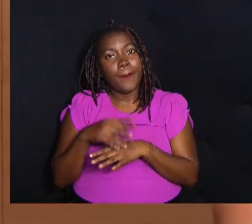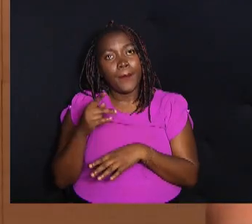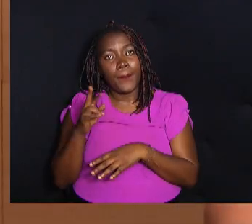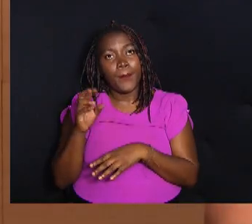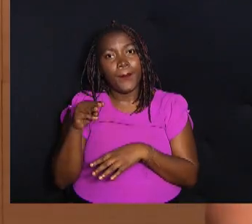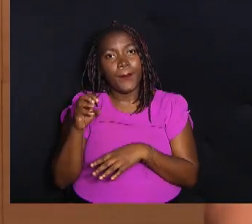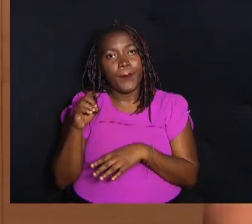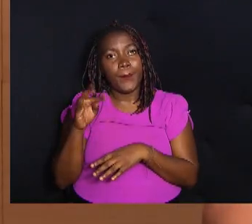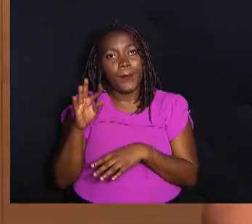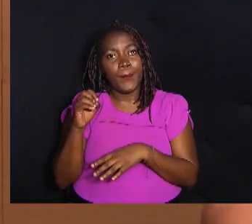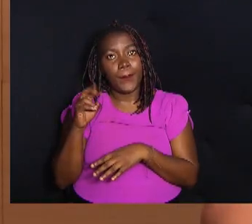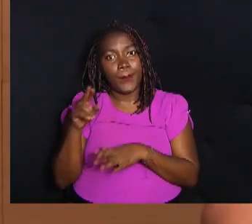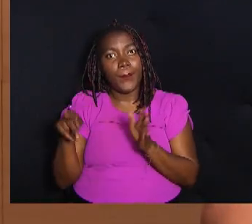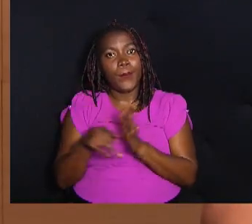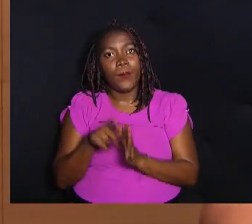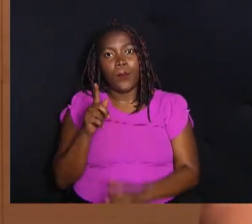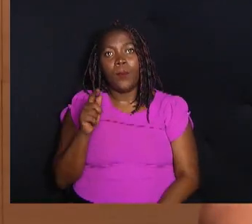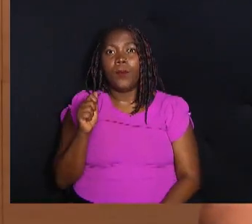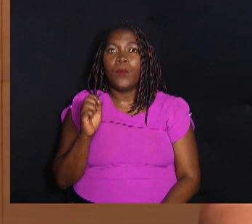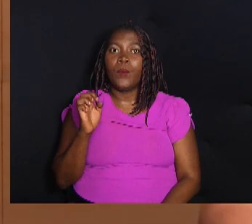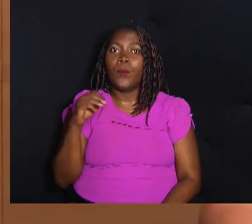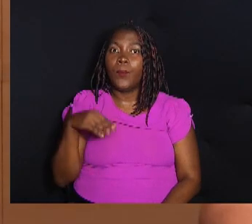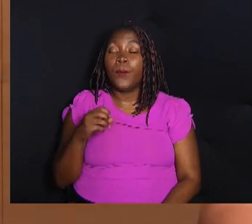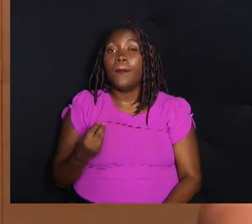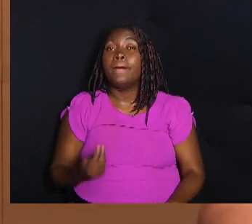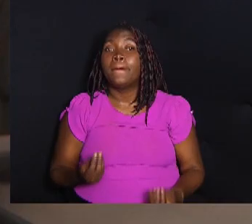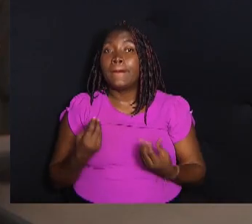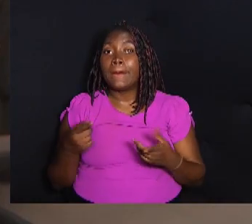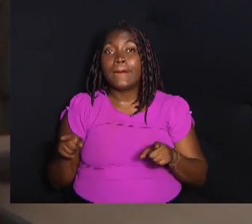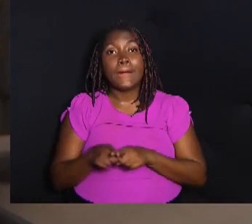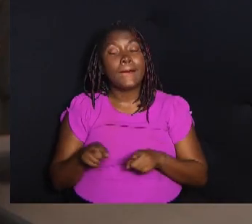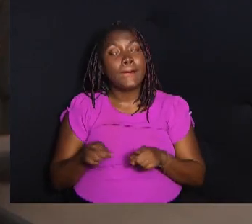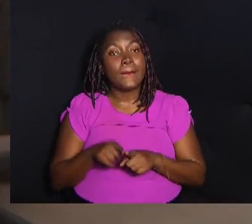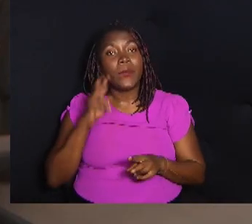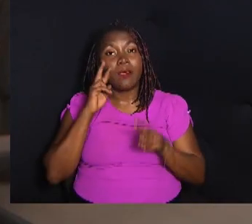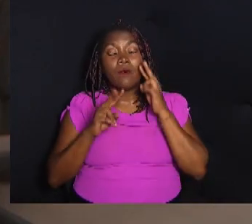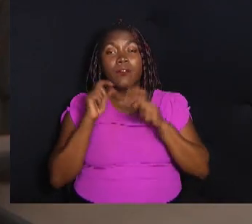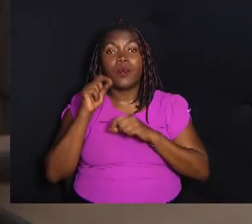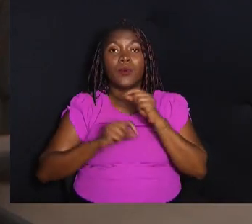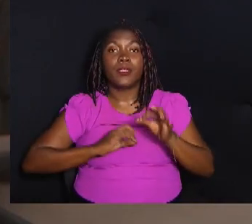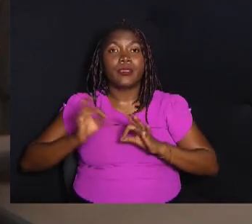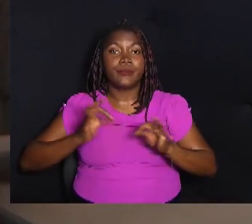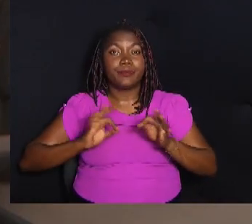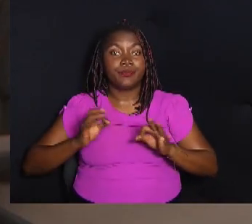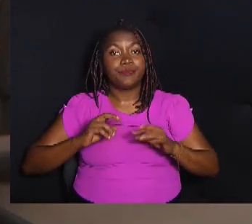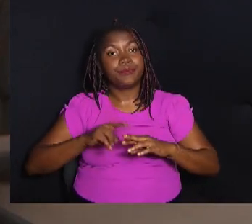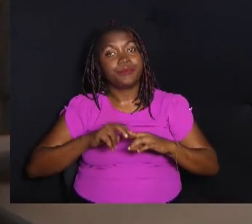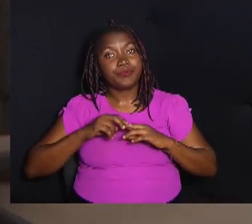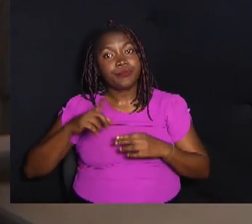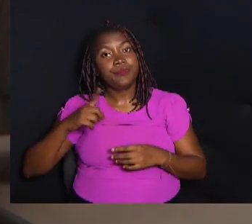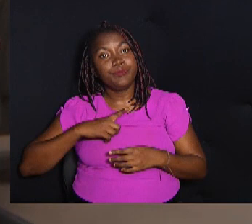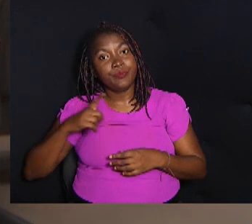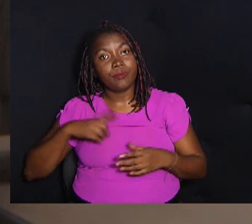Sanchez do gaema para inclusive para para ver o que tá sendo feito porque teve durante